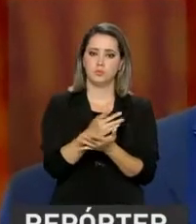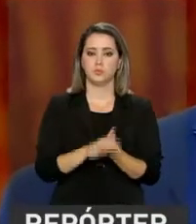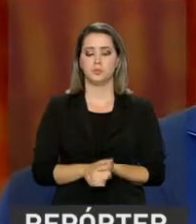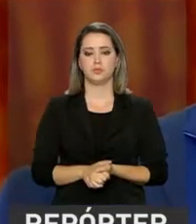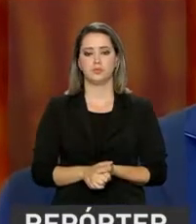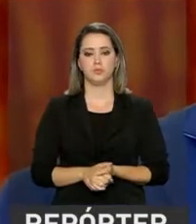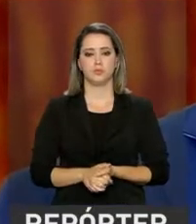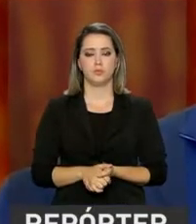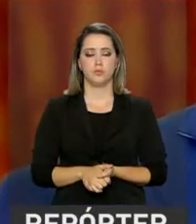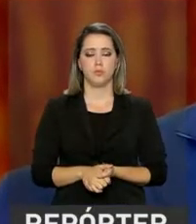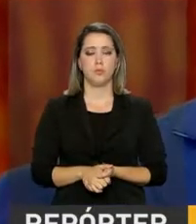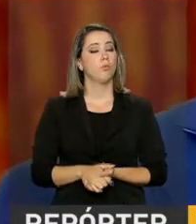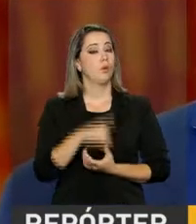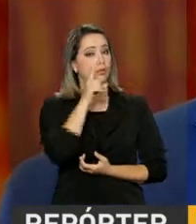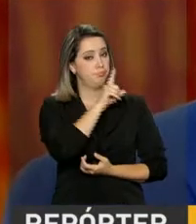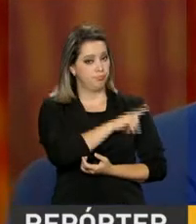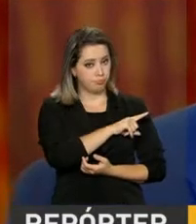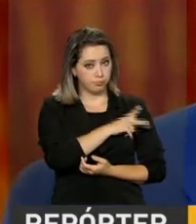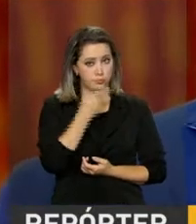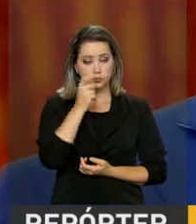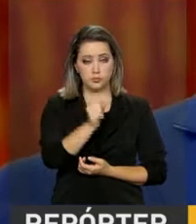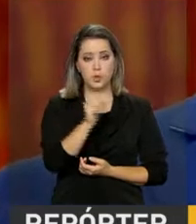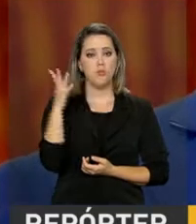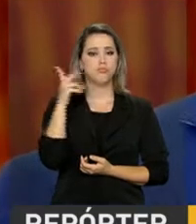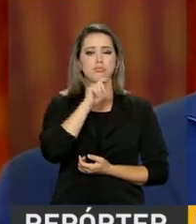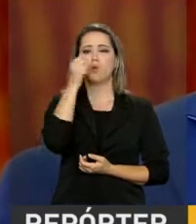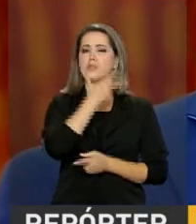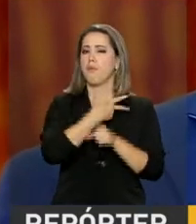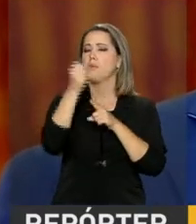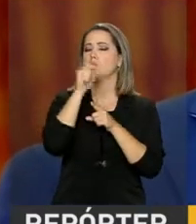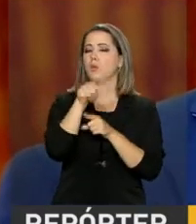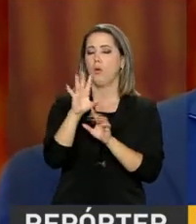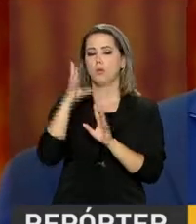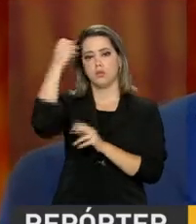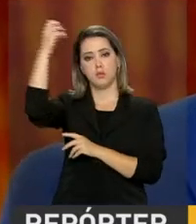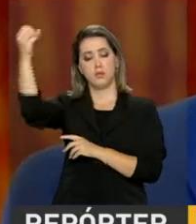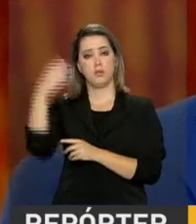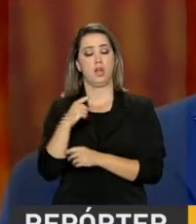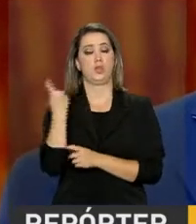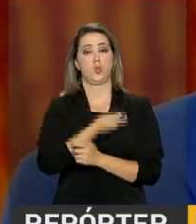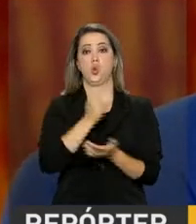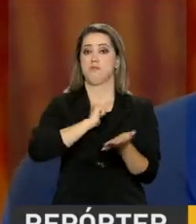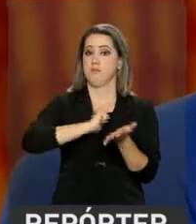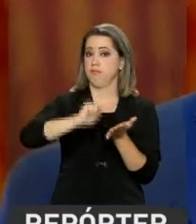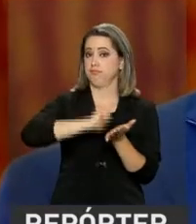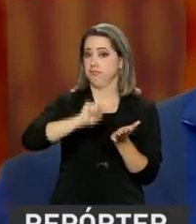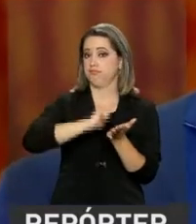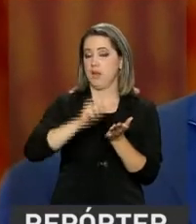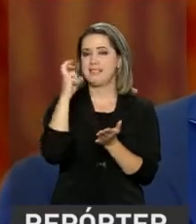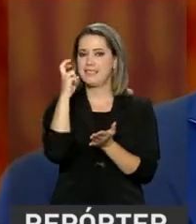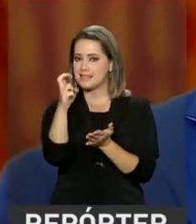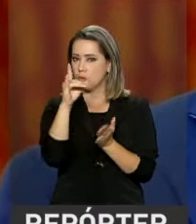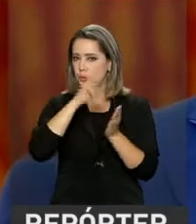foi um sucesso a viagem presidencial à Rússia, haja vista que nós assinamos 5 documentos, foram